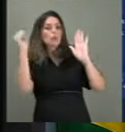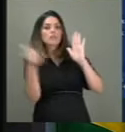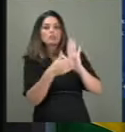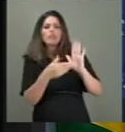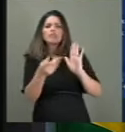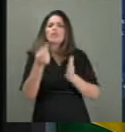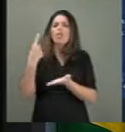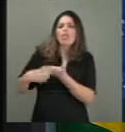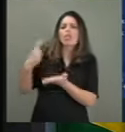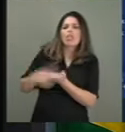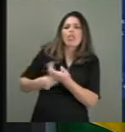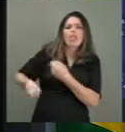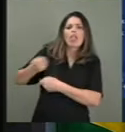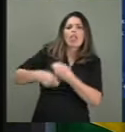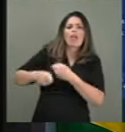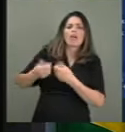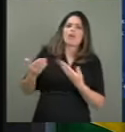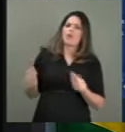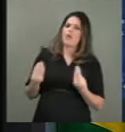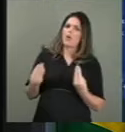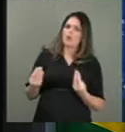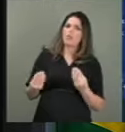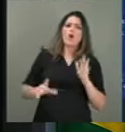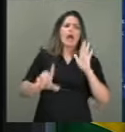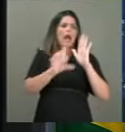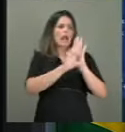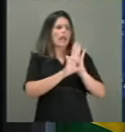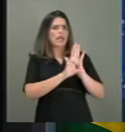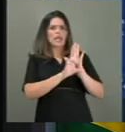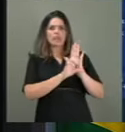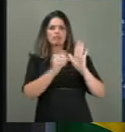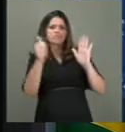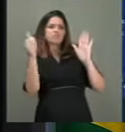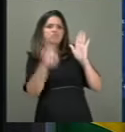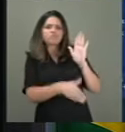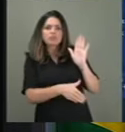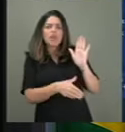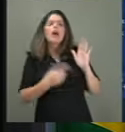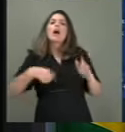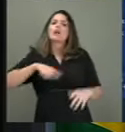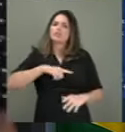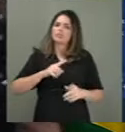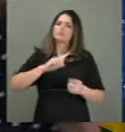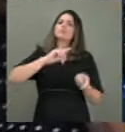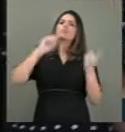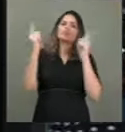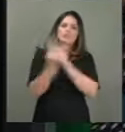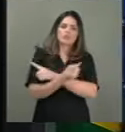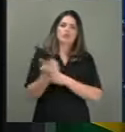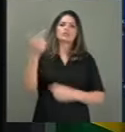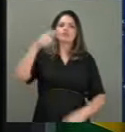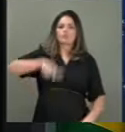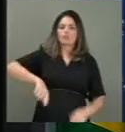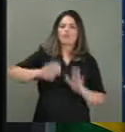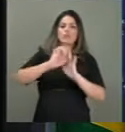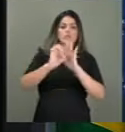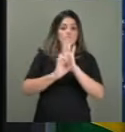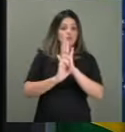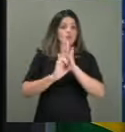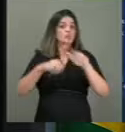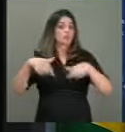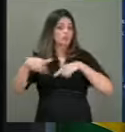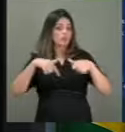um negociado sobre o legislado que espero eu que a gente possa reverter no estatuto do trabalho